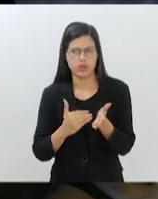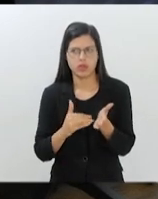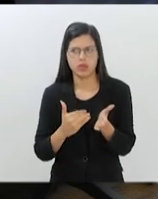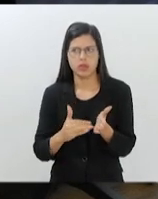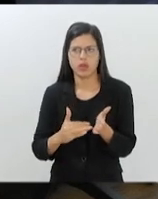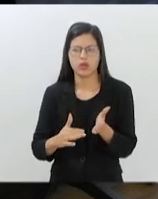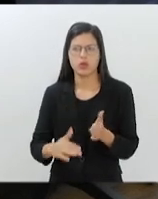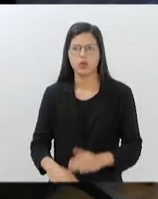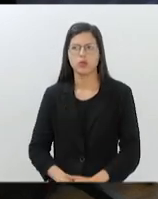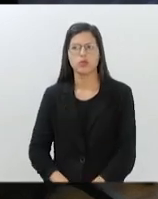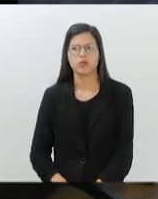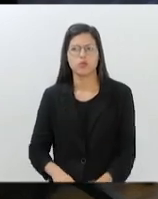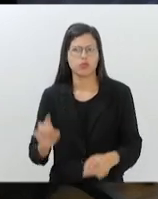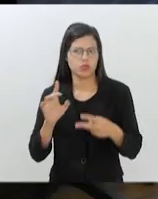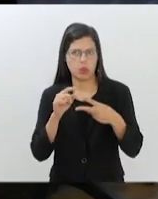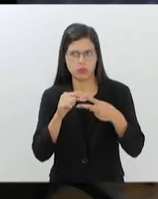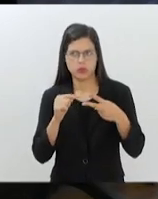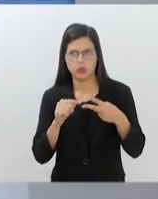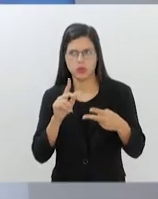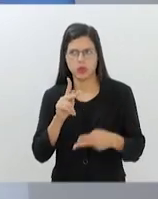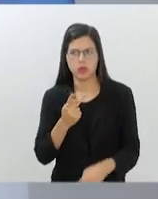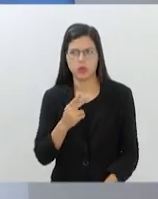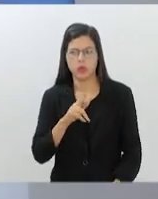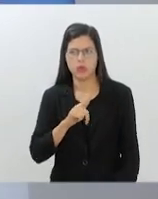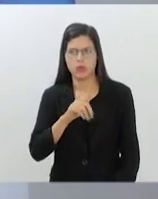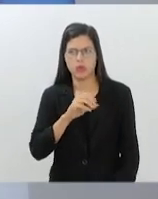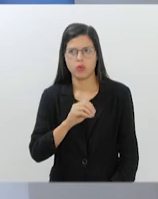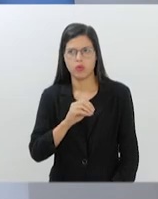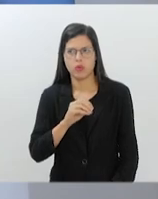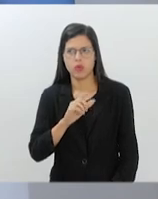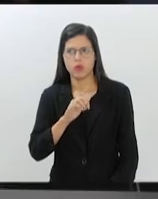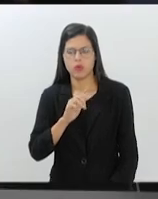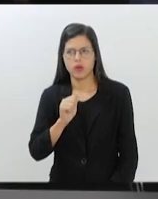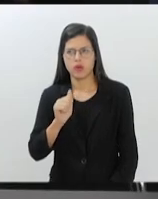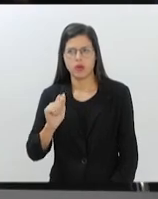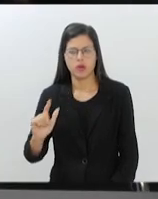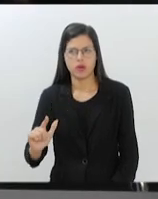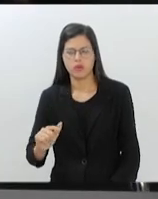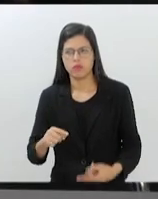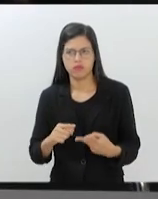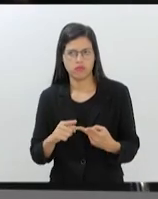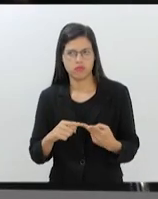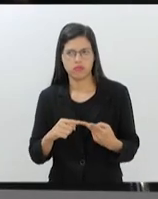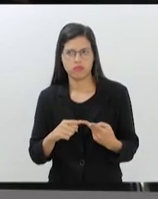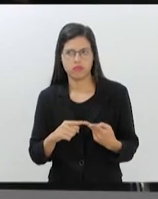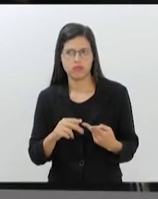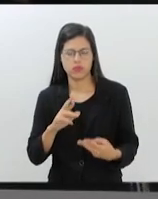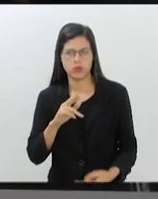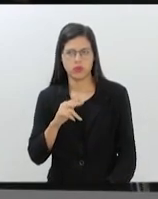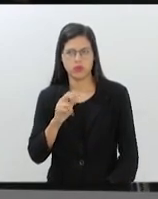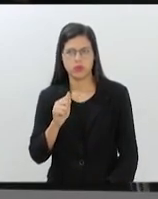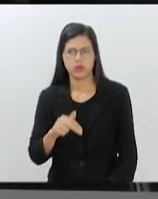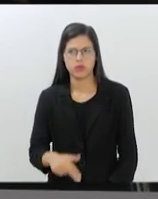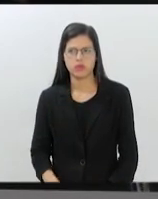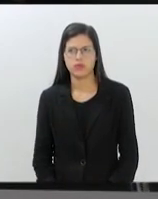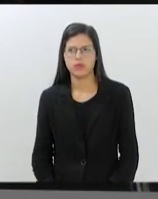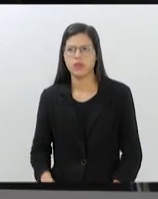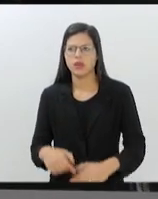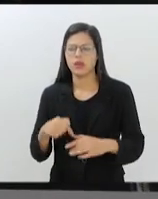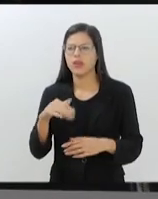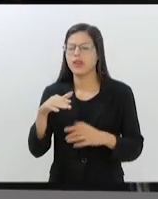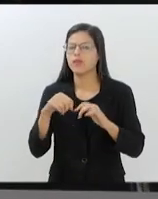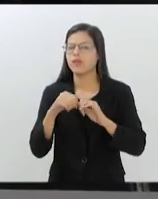tiveram relevância só o o Senhor ugle e a senhora e o senhor uruan que eu lembre quem faz a